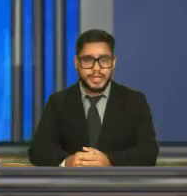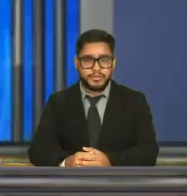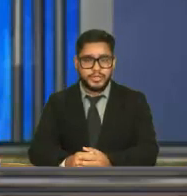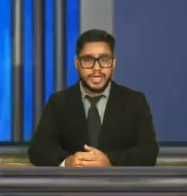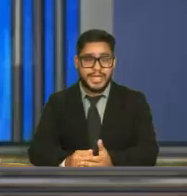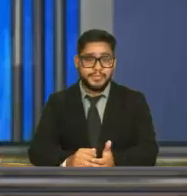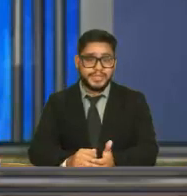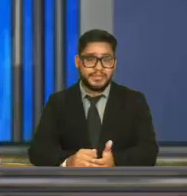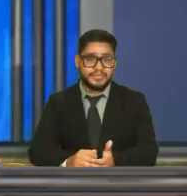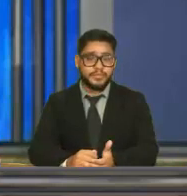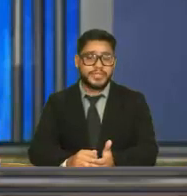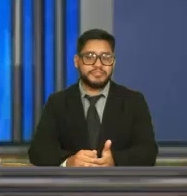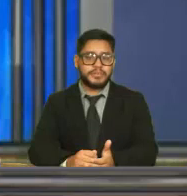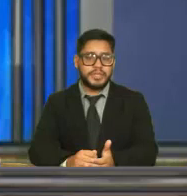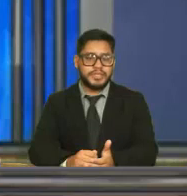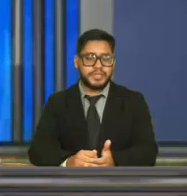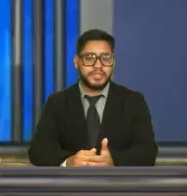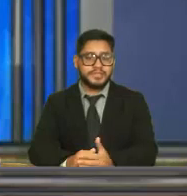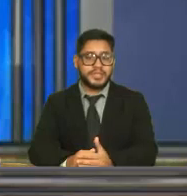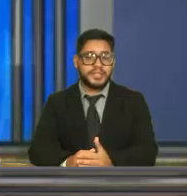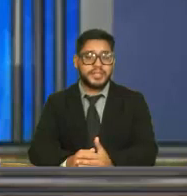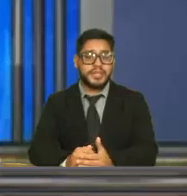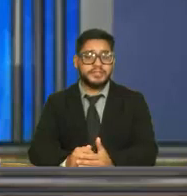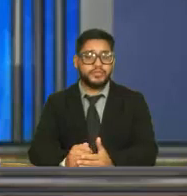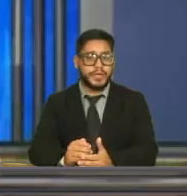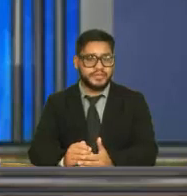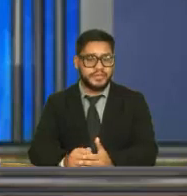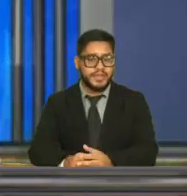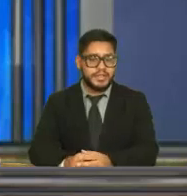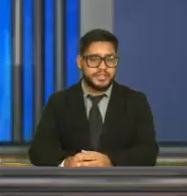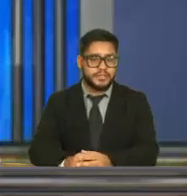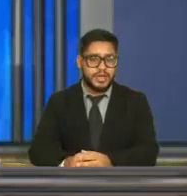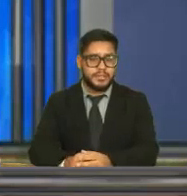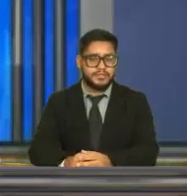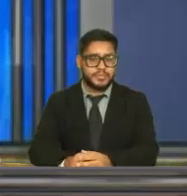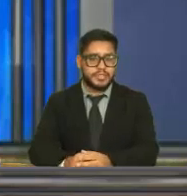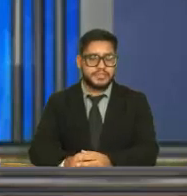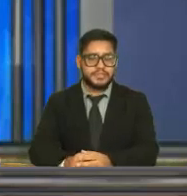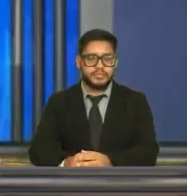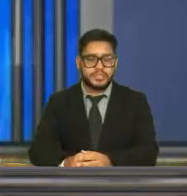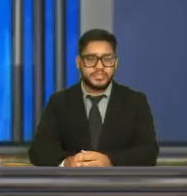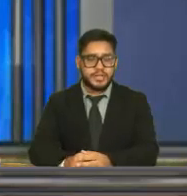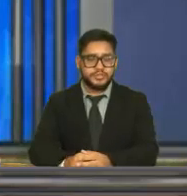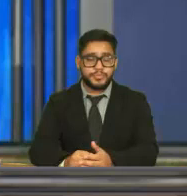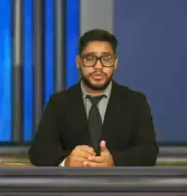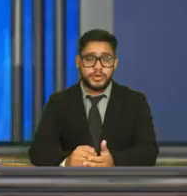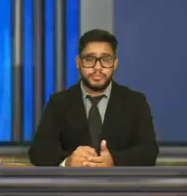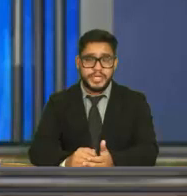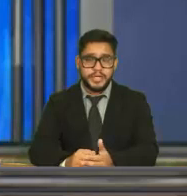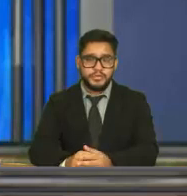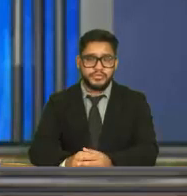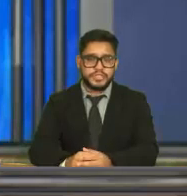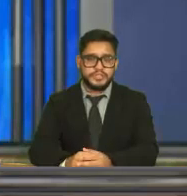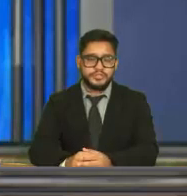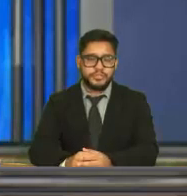Diego Maradona alimentava 50 famílias sem que ninguém soubesse. Está no ar mais uma edição do noticiário do Portal